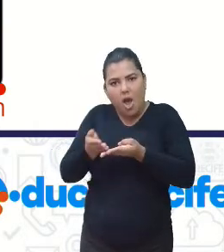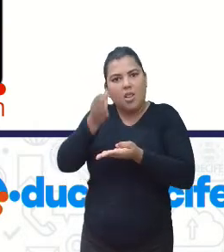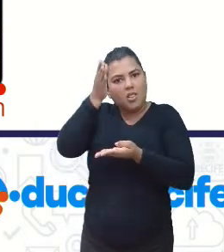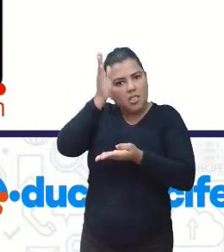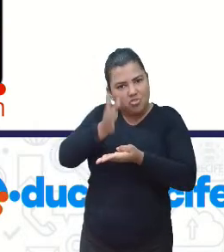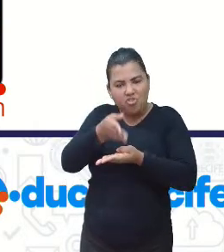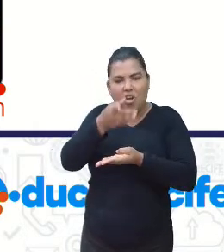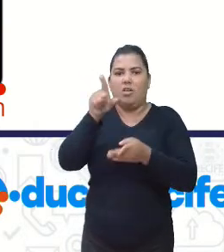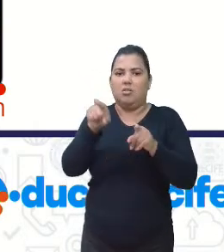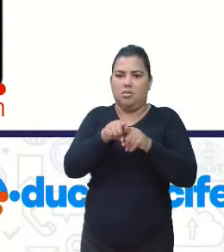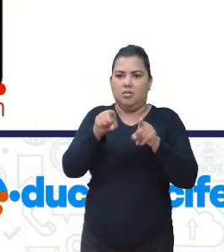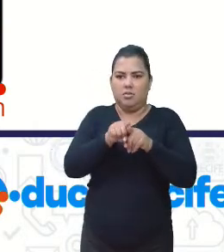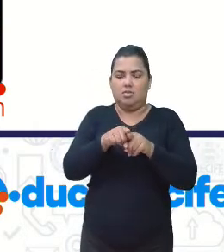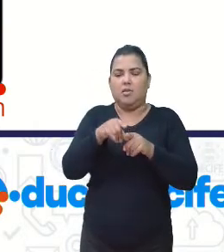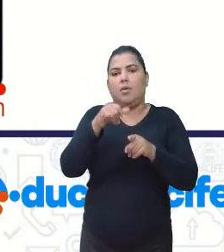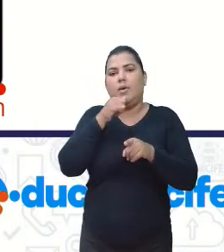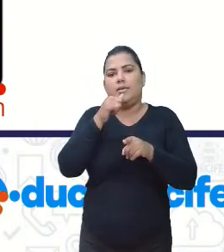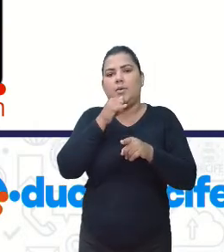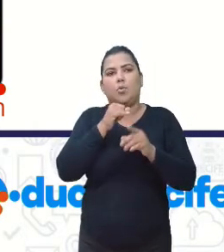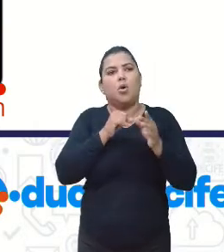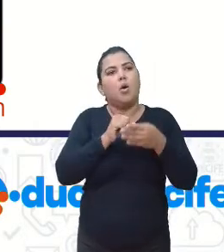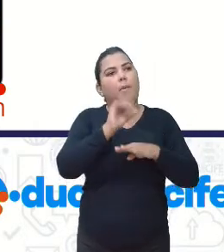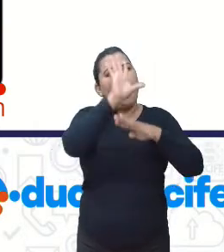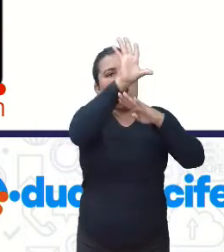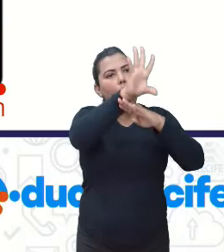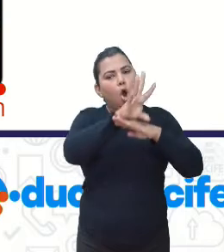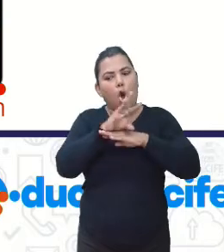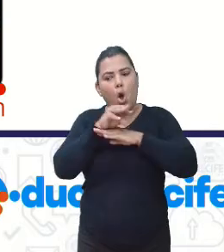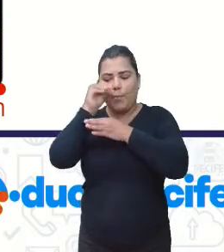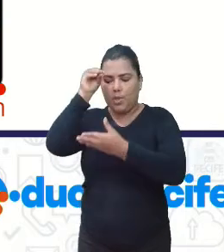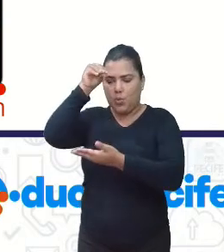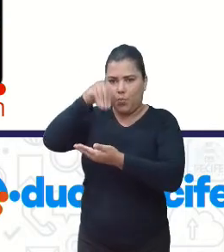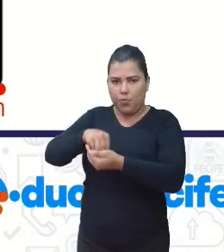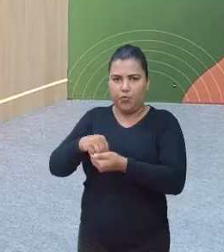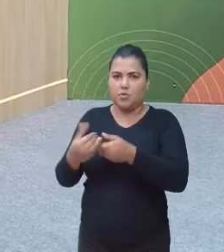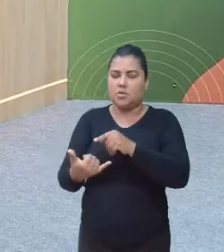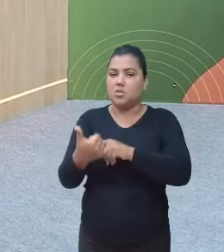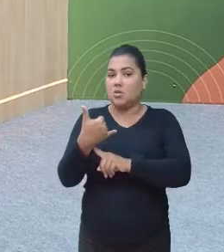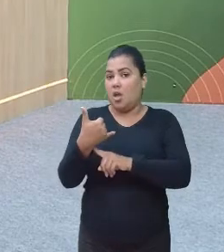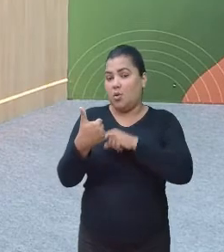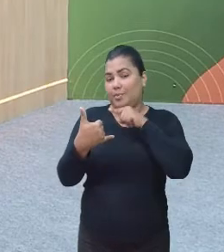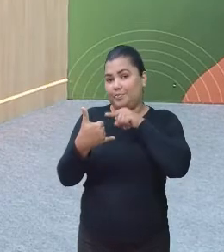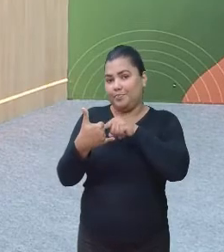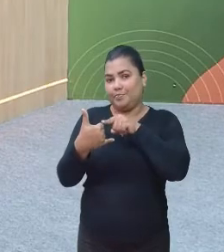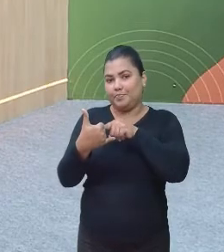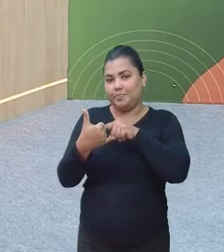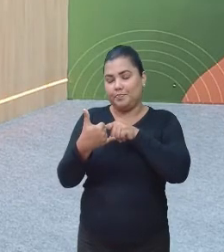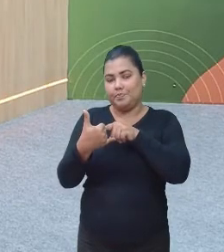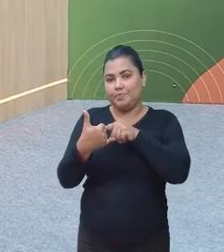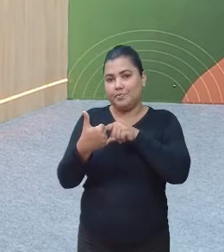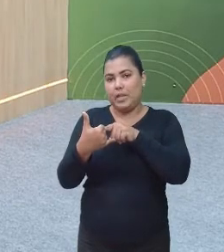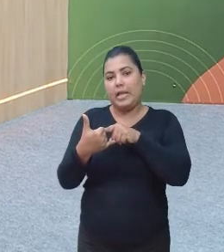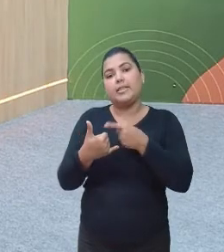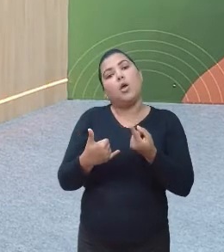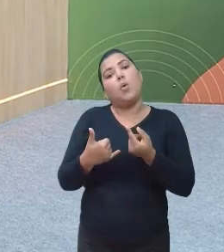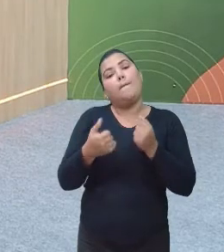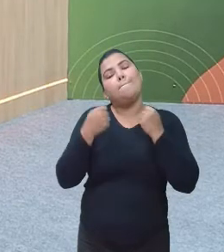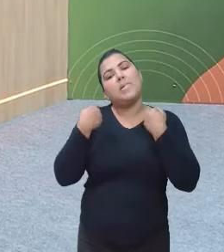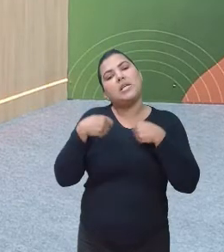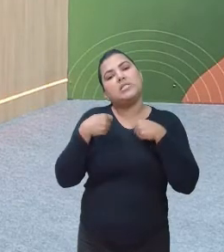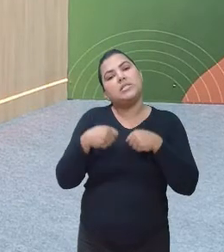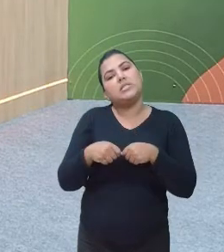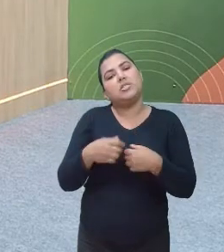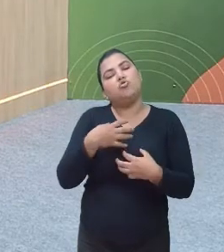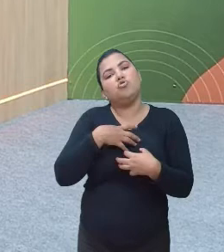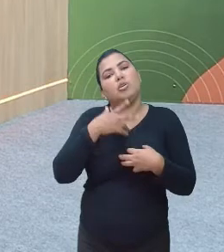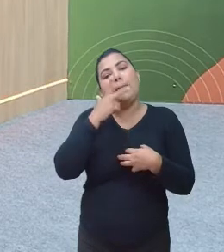disse anteriormente, essa imagem para o meu celular, ela tem que ir de uma forma que não a figura ela seja semelhante, ela seja